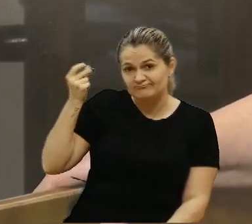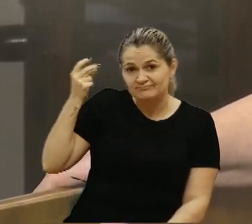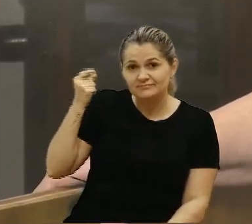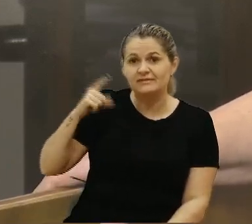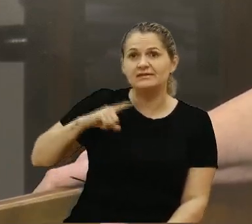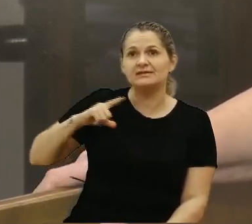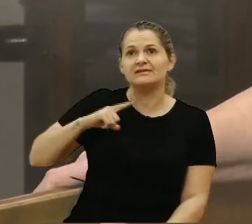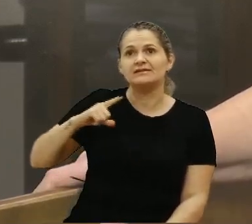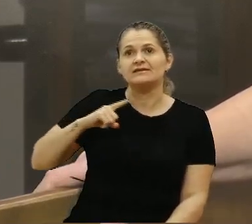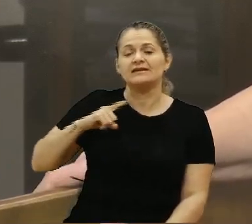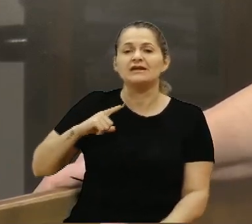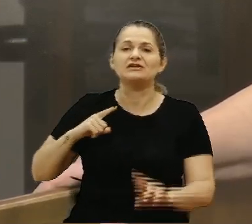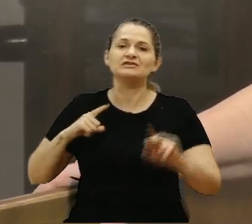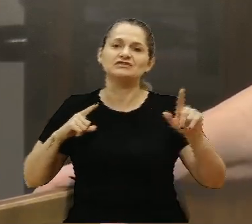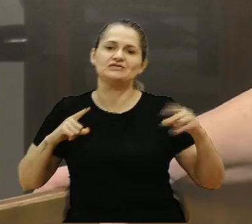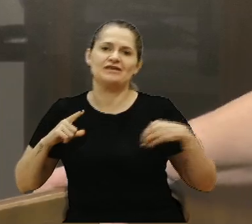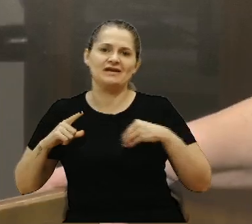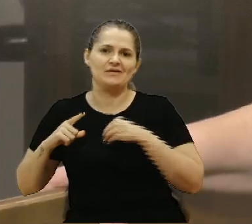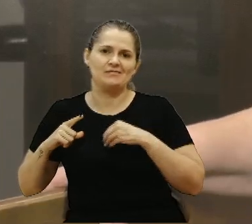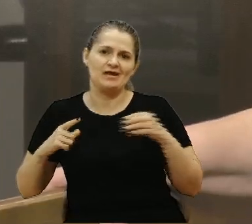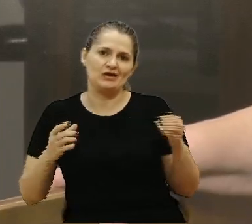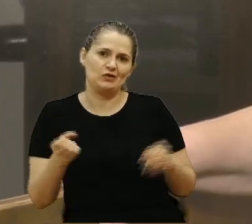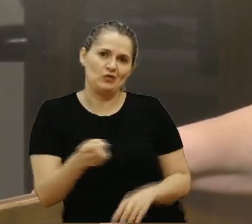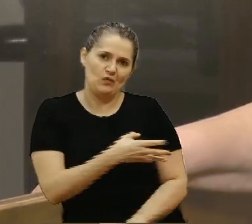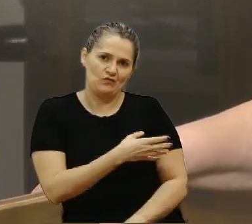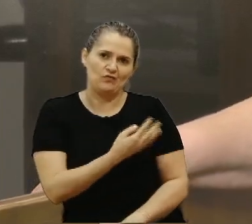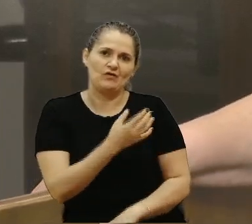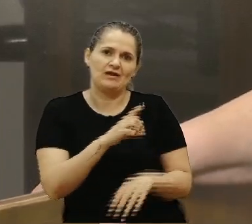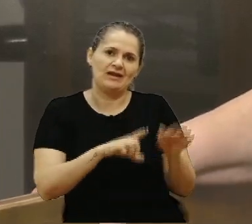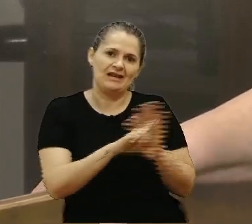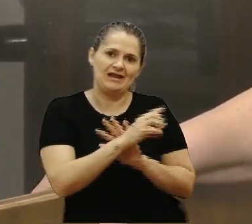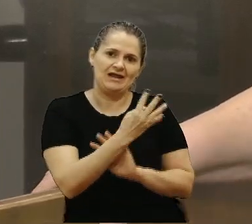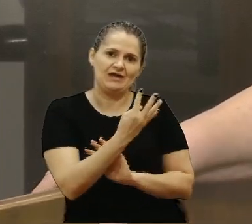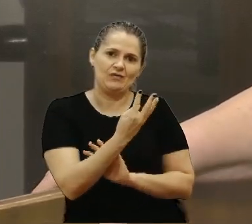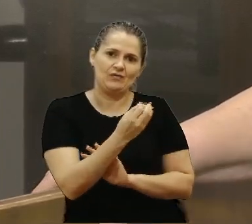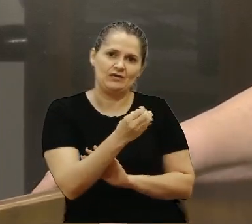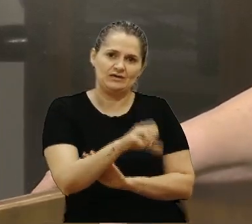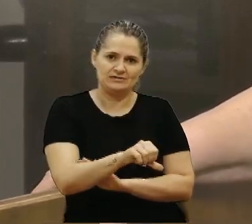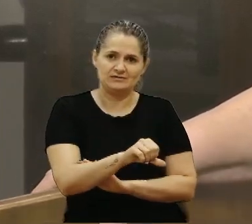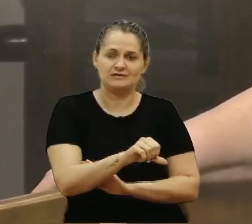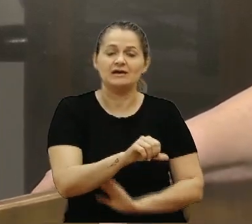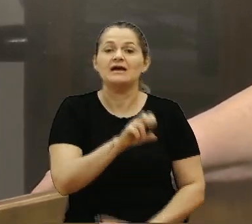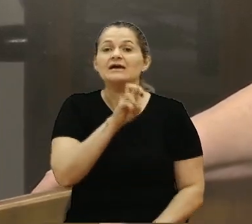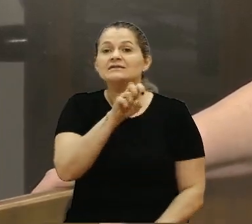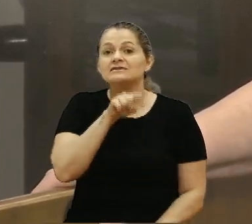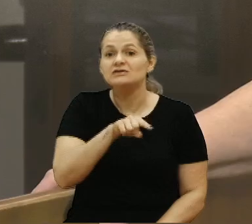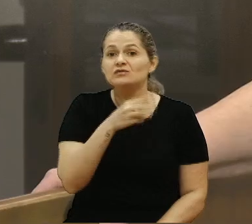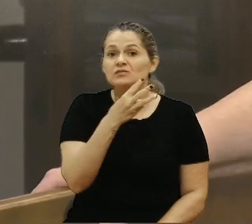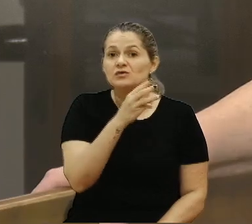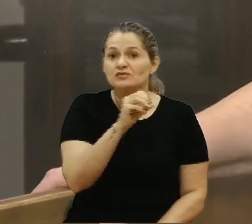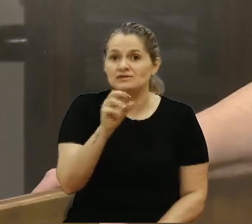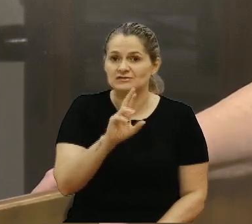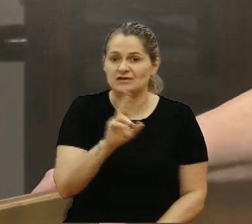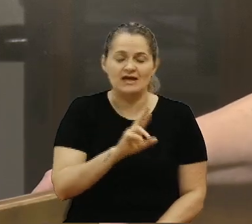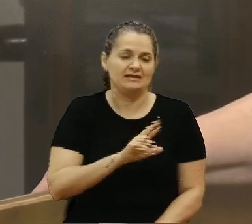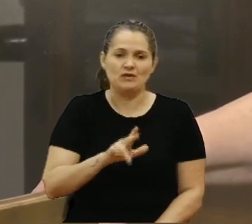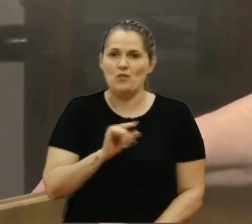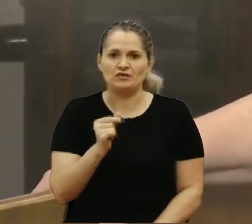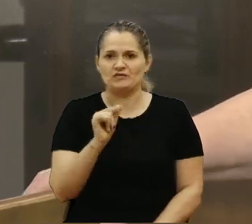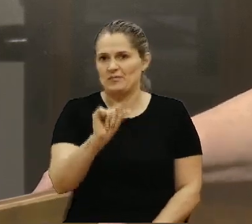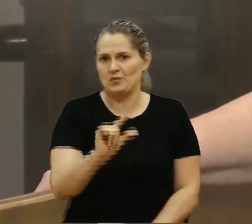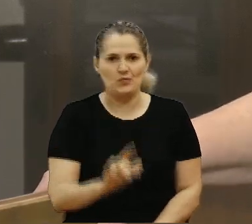ganha diferente do médico da 409. A diferença é R$ 5.300, não é qualquer